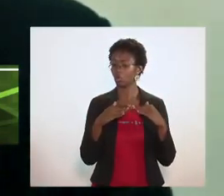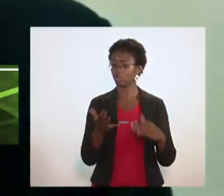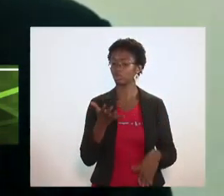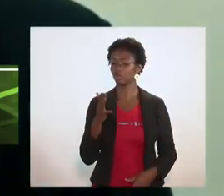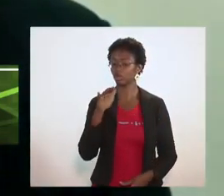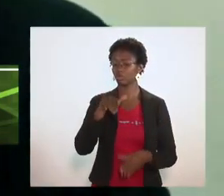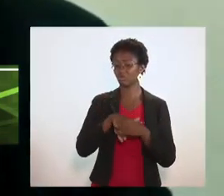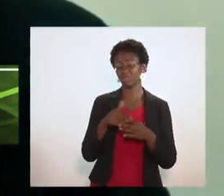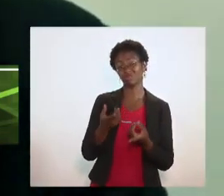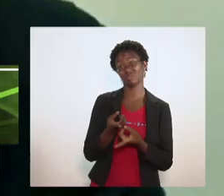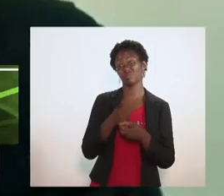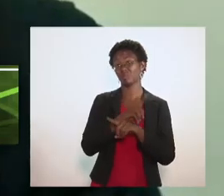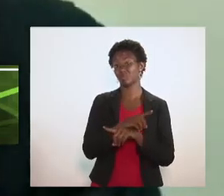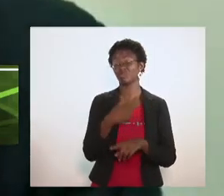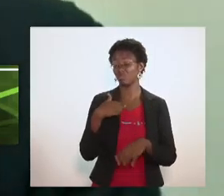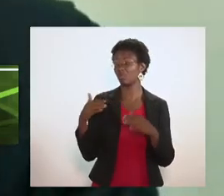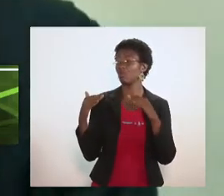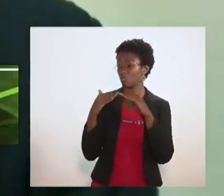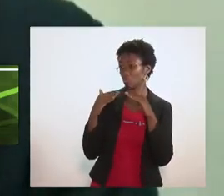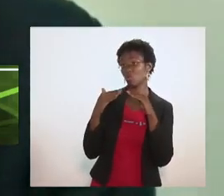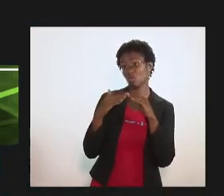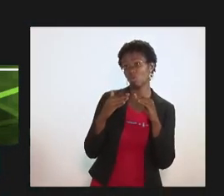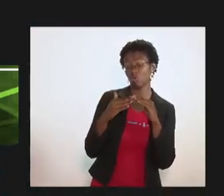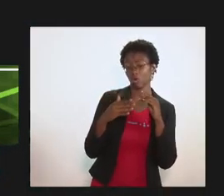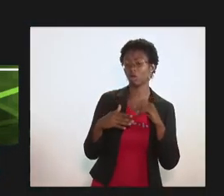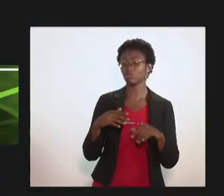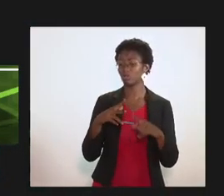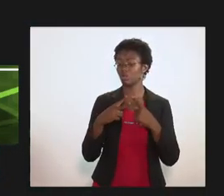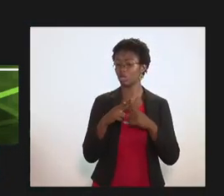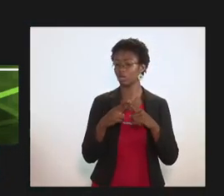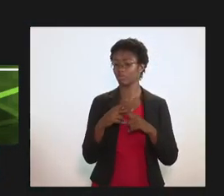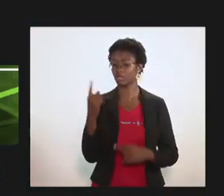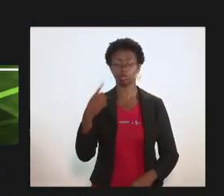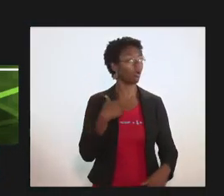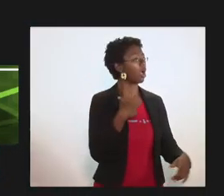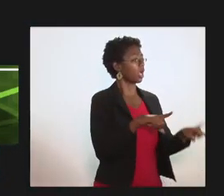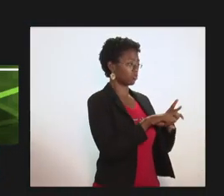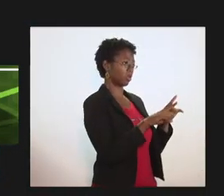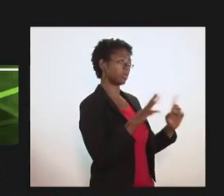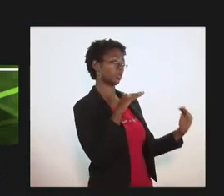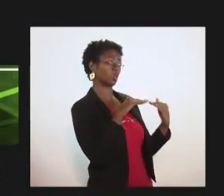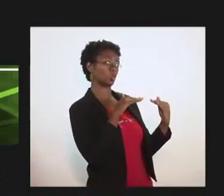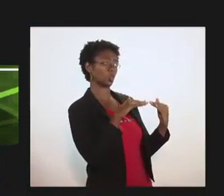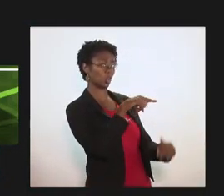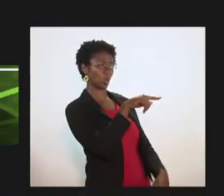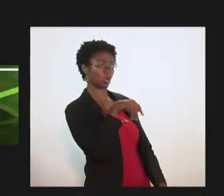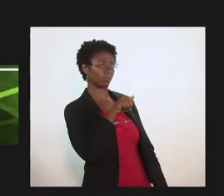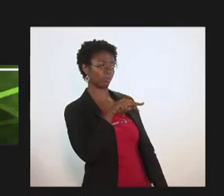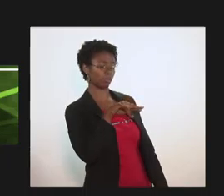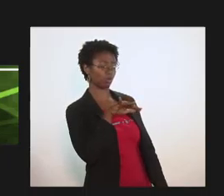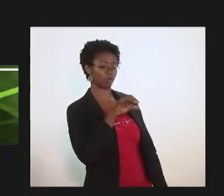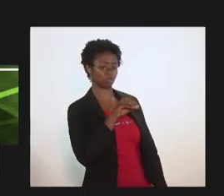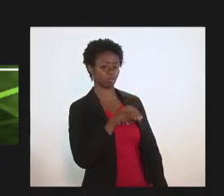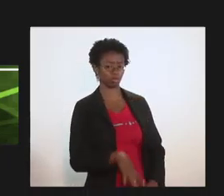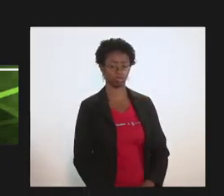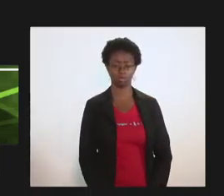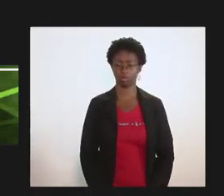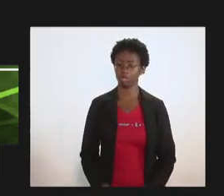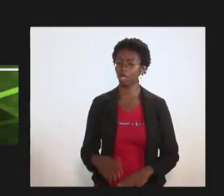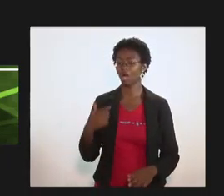aí, pode apresentar a sua justificativa. Eu quero... Não sei se